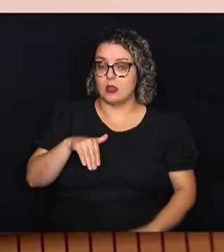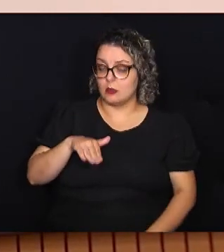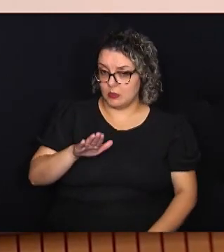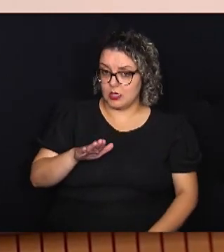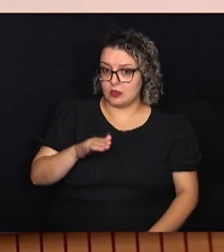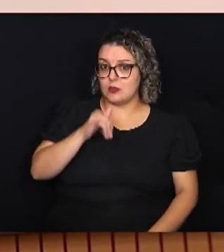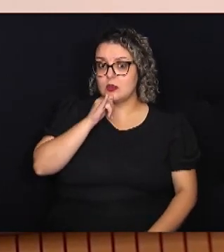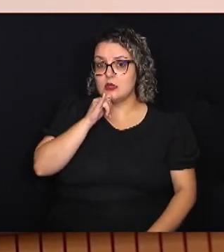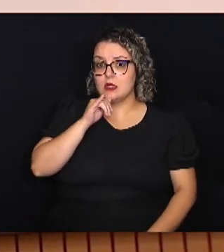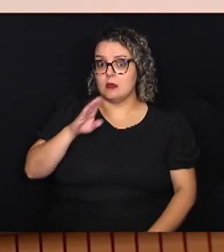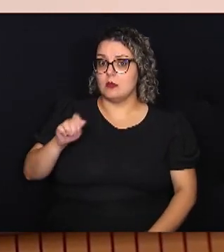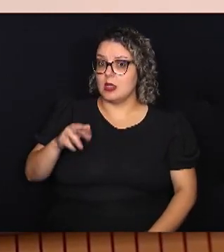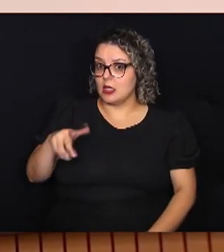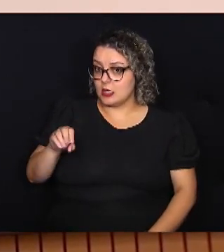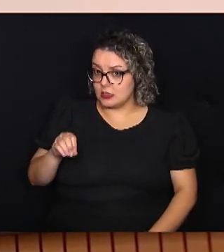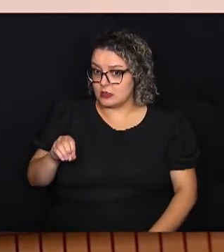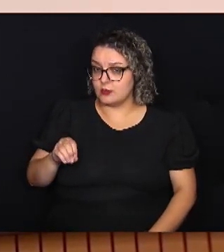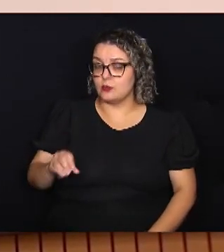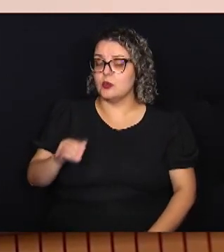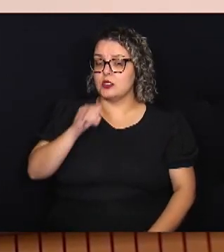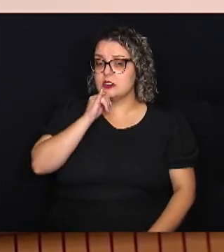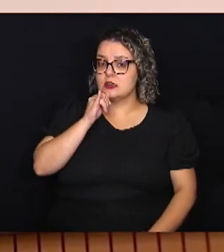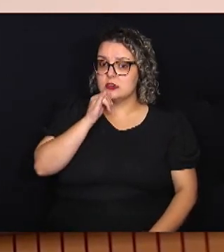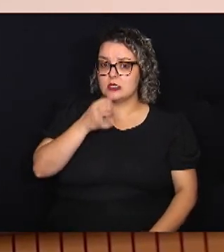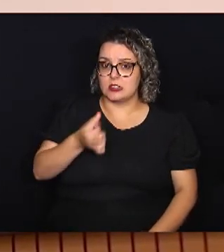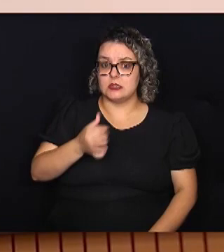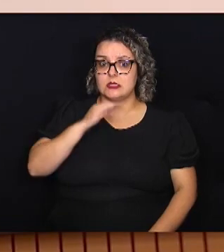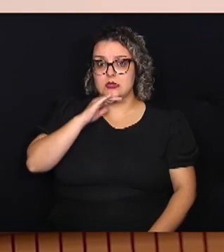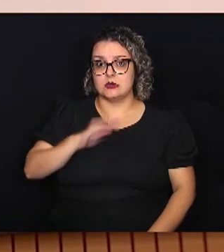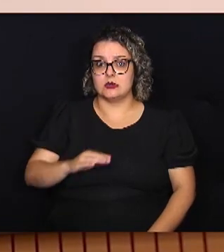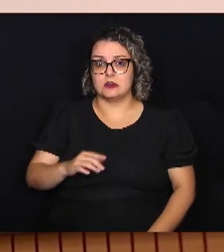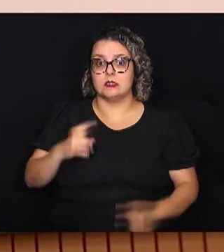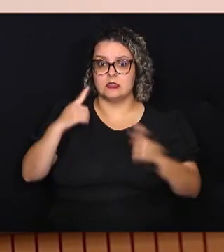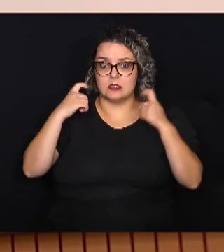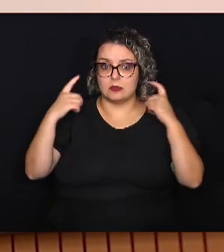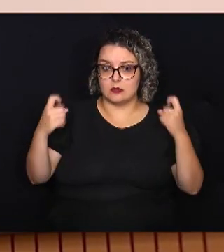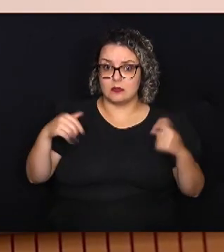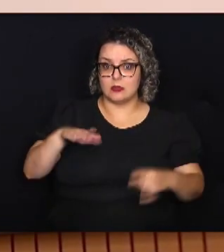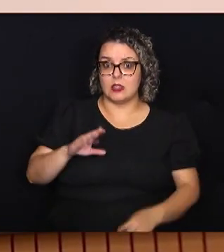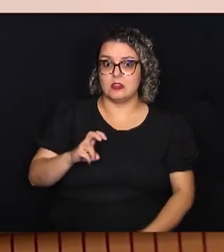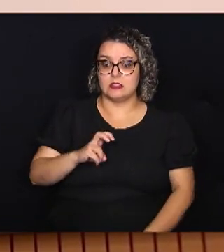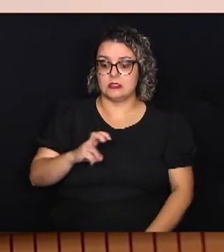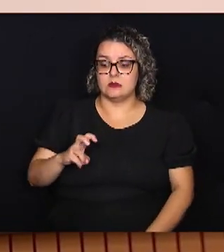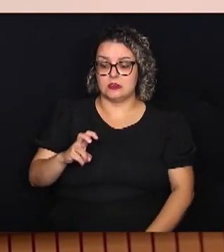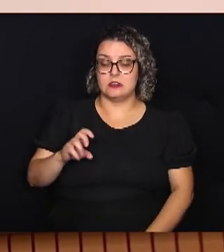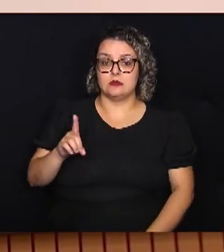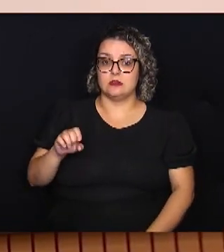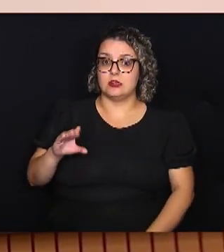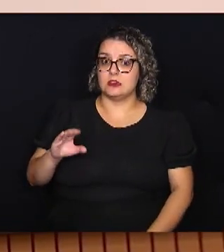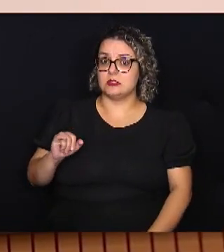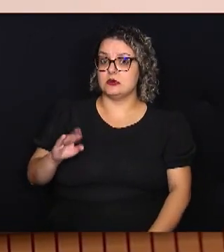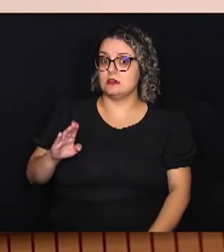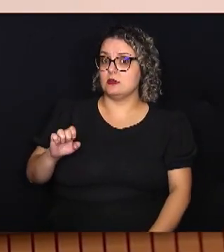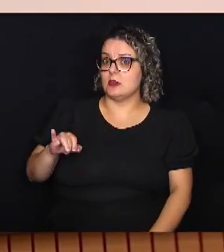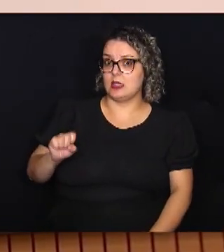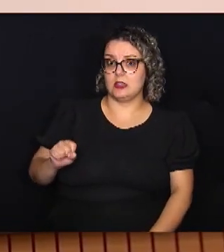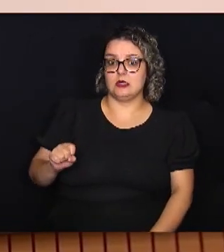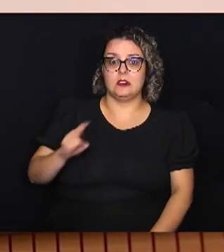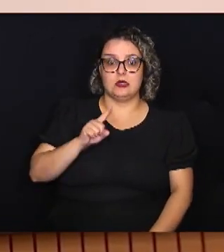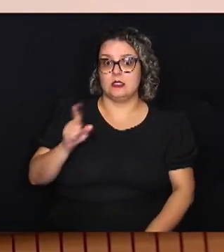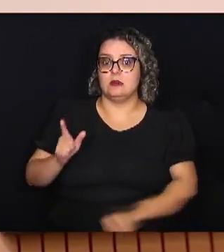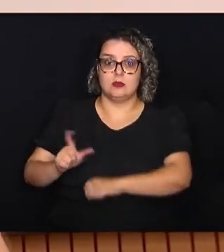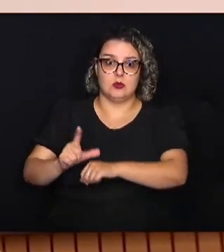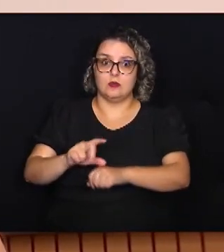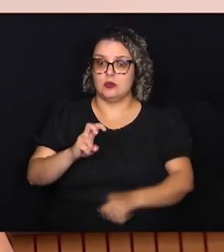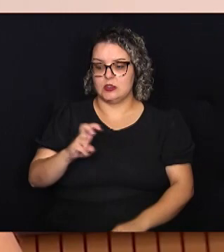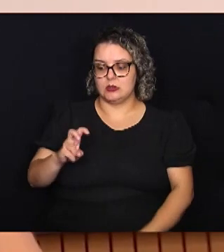exemplo, a Barão de Itapura, às 6 horas da tarde ela tem mais barulho do que 55 decibéis. Então ela não deveria ser medida nos comerciantes por